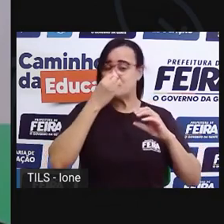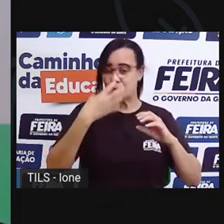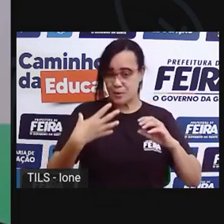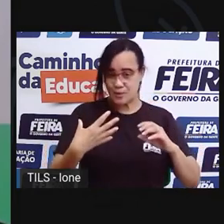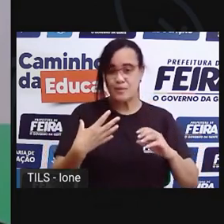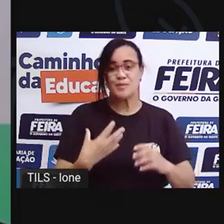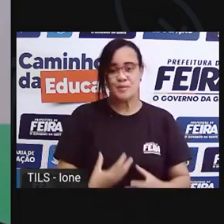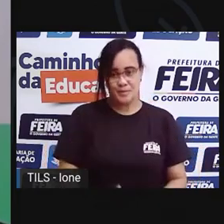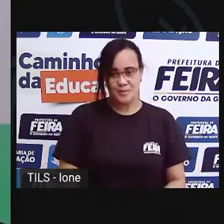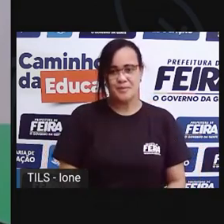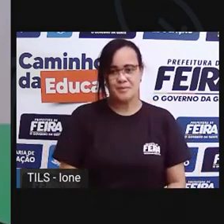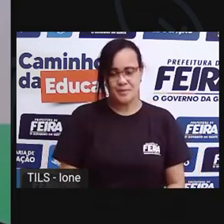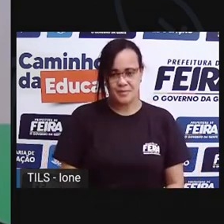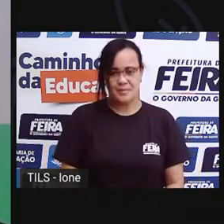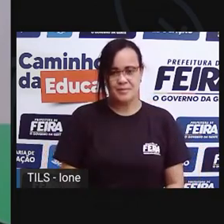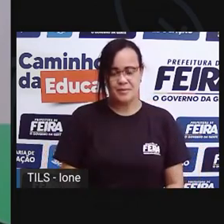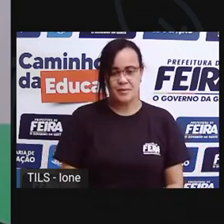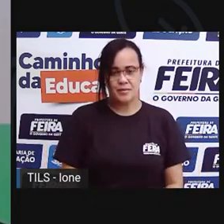mal.